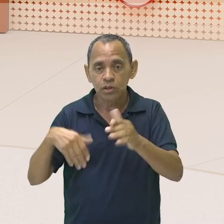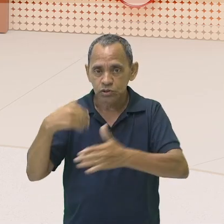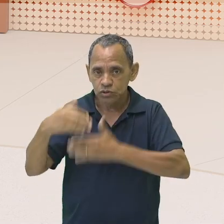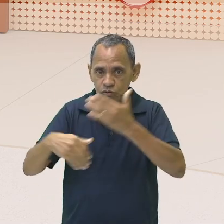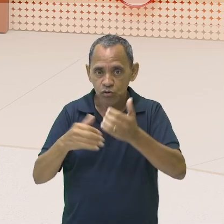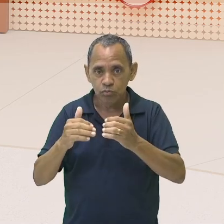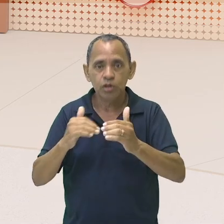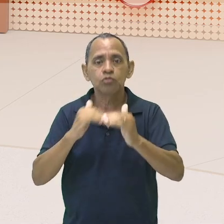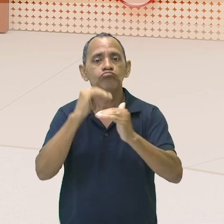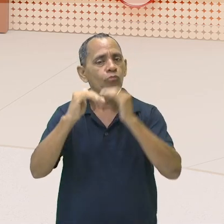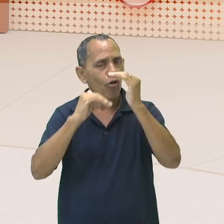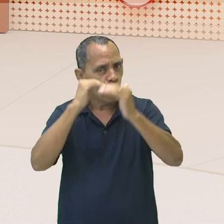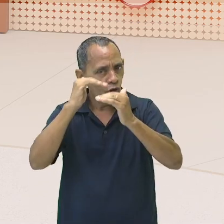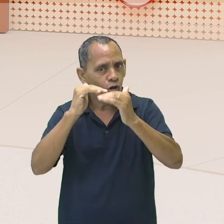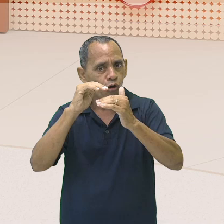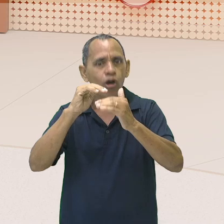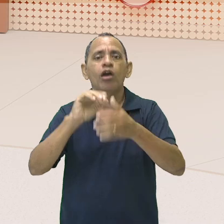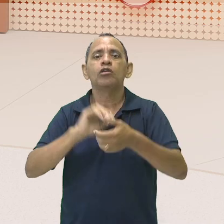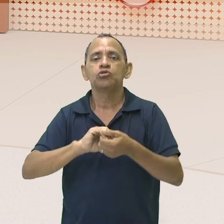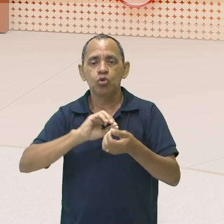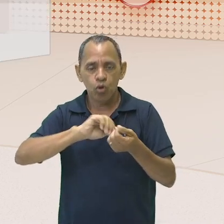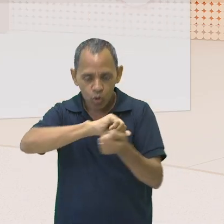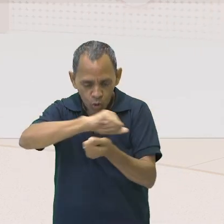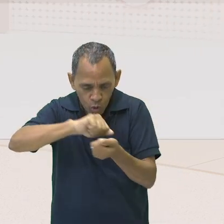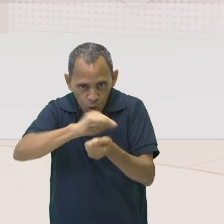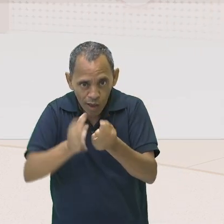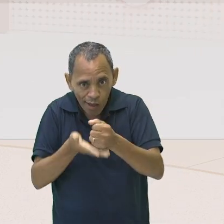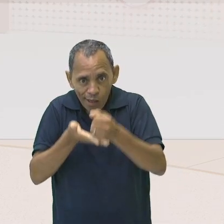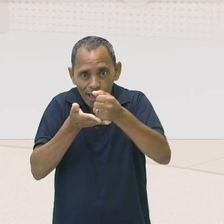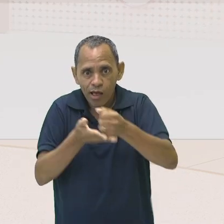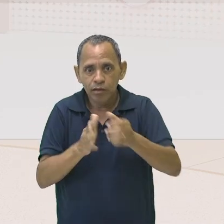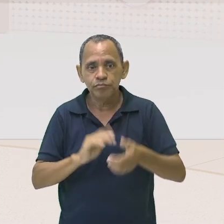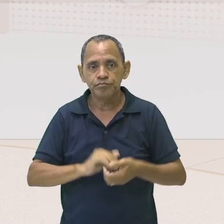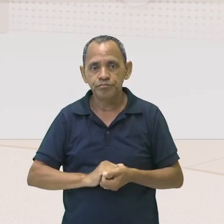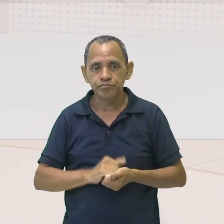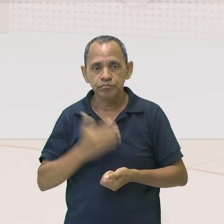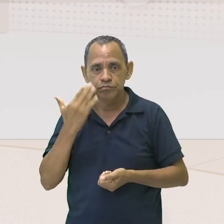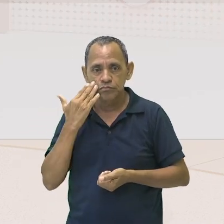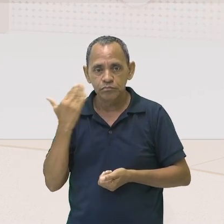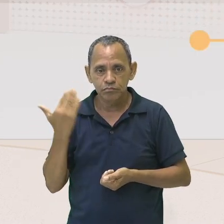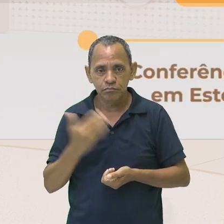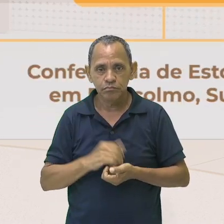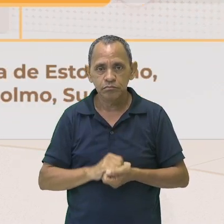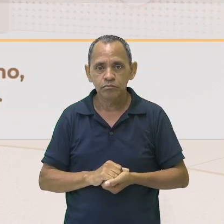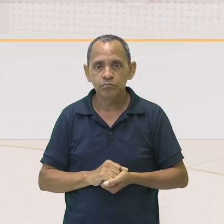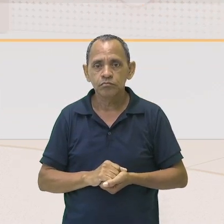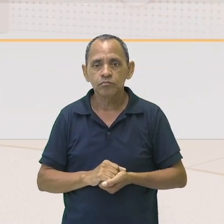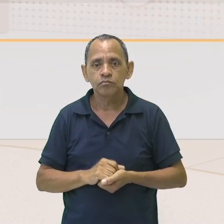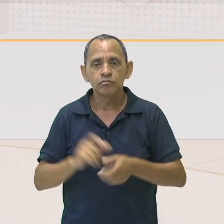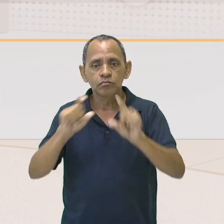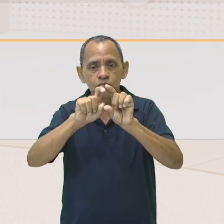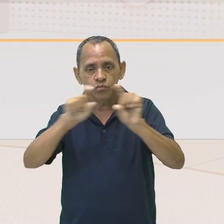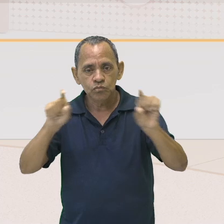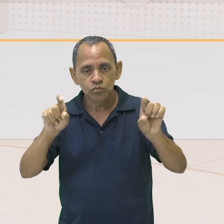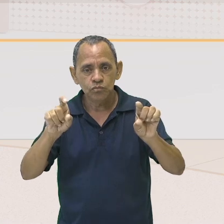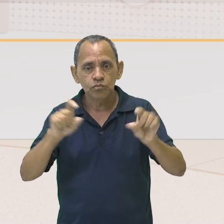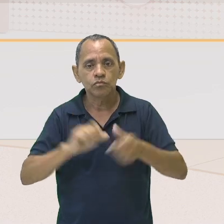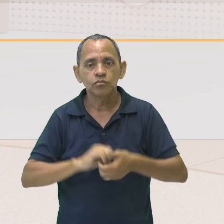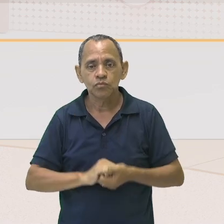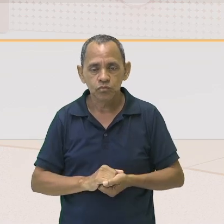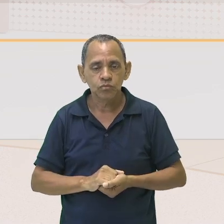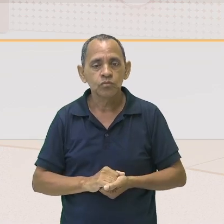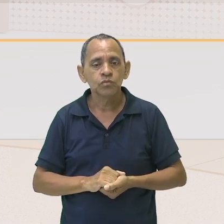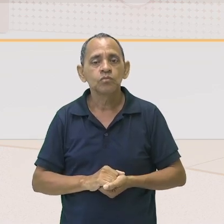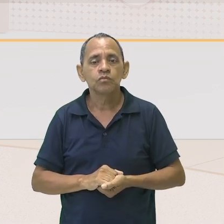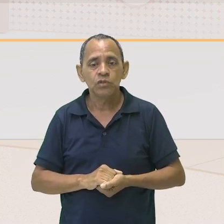conceito de desenvolvimento sustentável. Acompanhem comigo aqui a nossa linha do tempo. Está aqui a linha do tempo das conferências ambientais. A